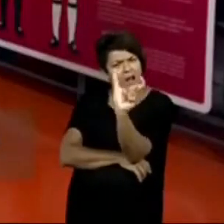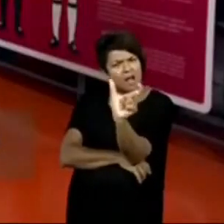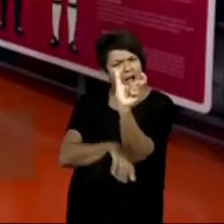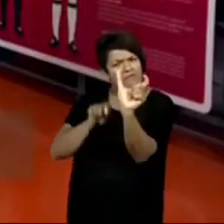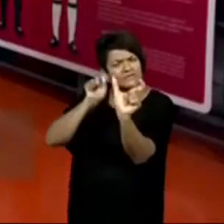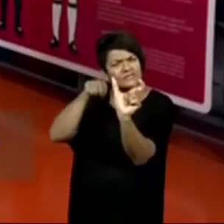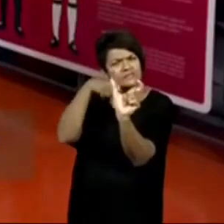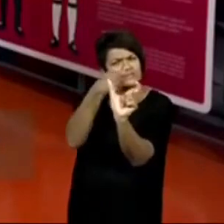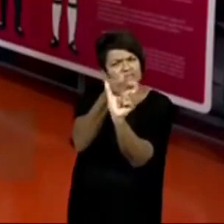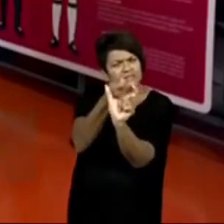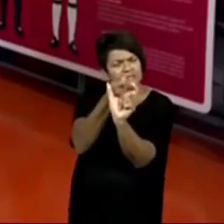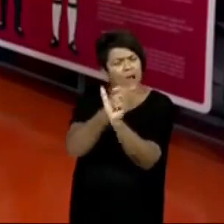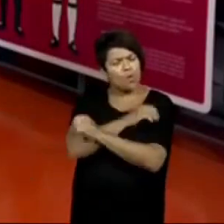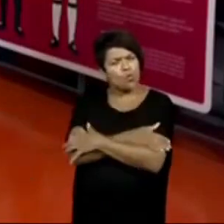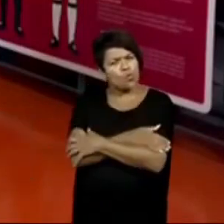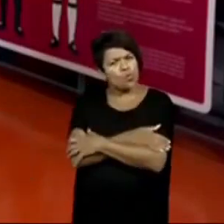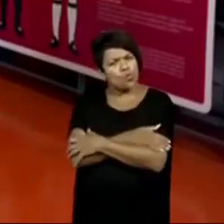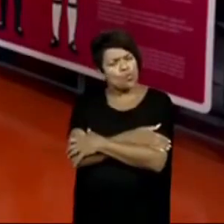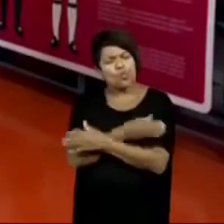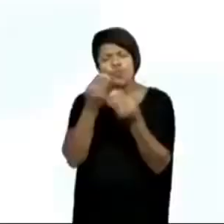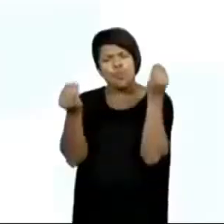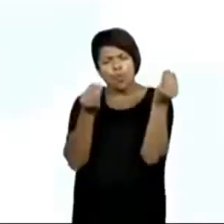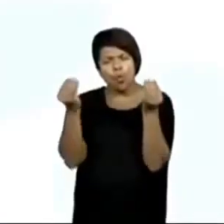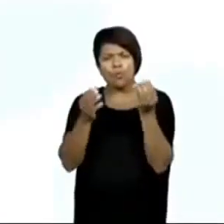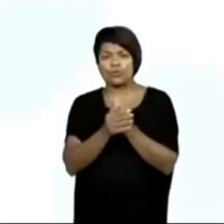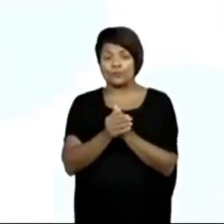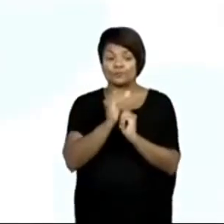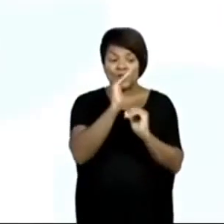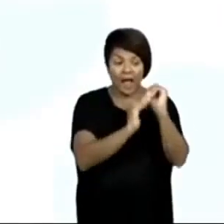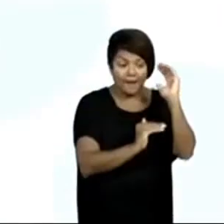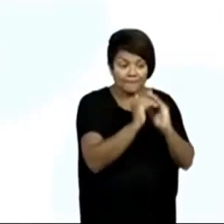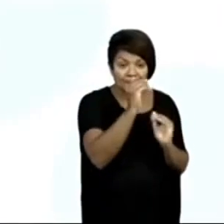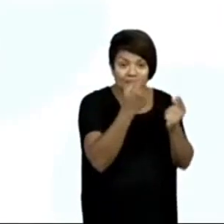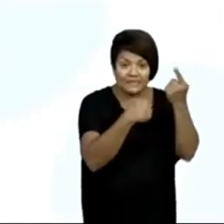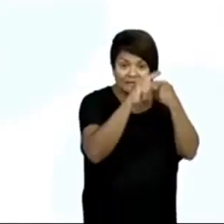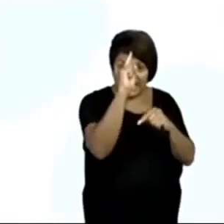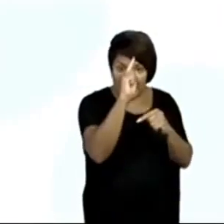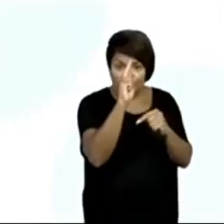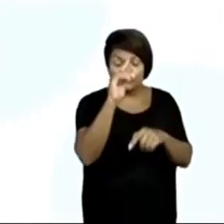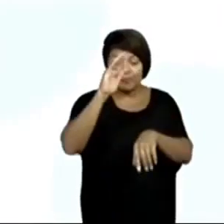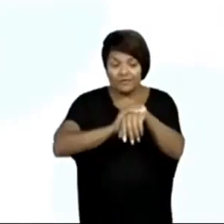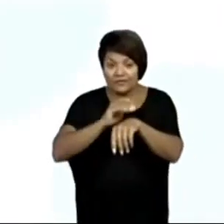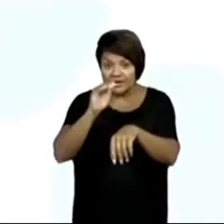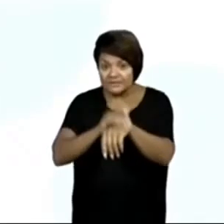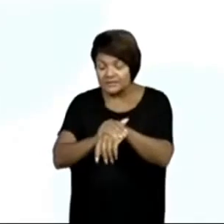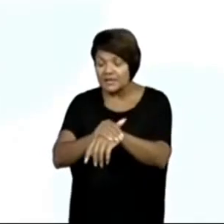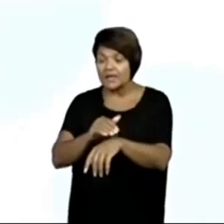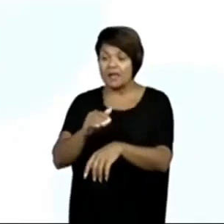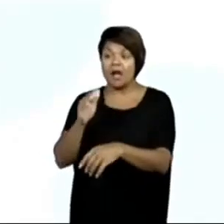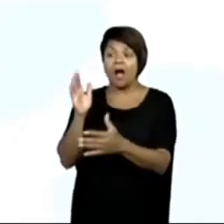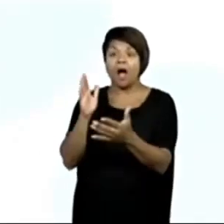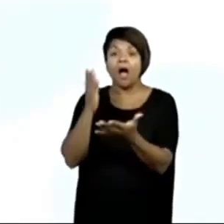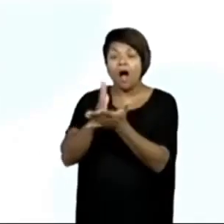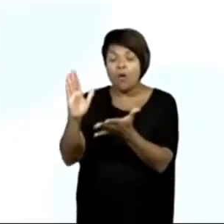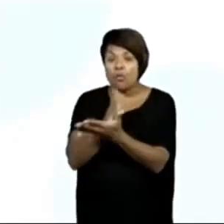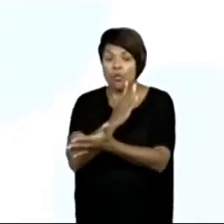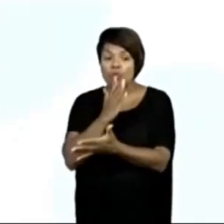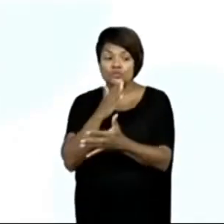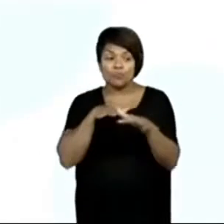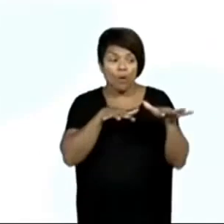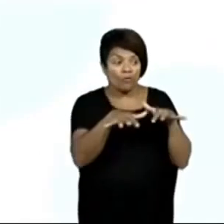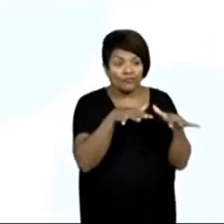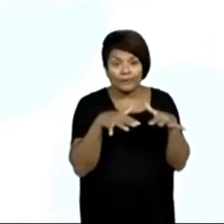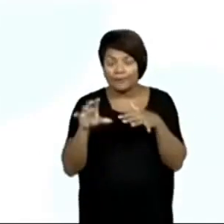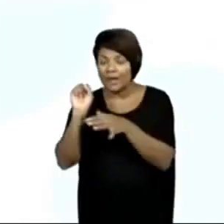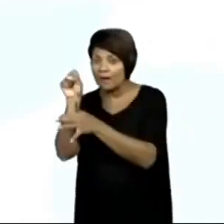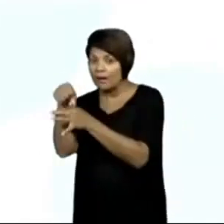Essas 3 palavras aí, né? Então, são habilidades para se realizar determinados movimentos